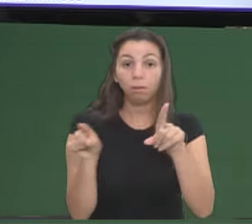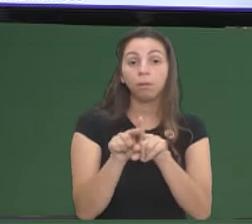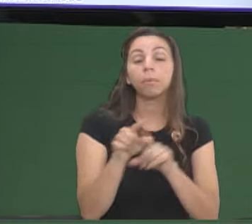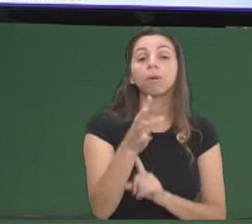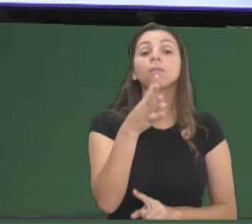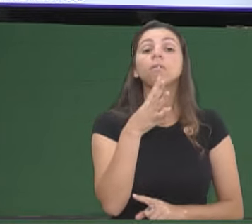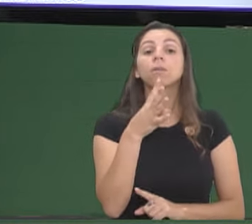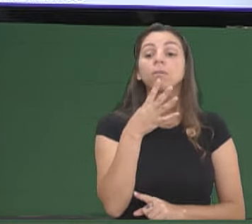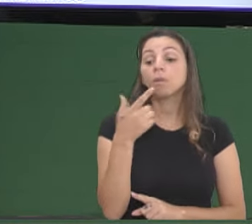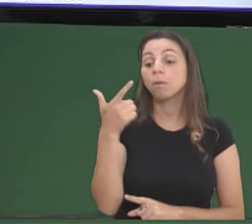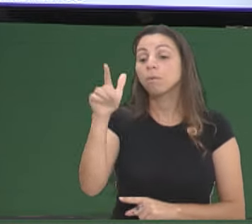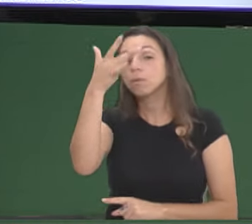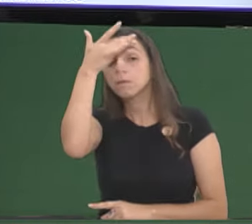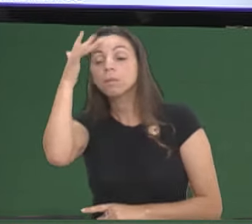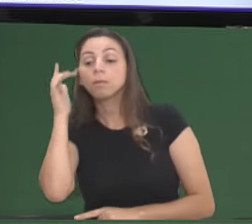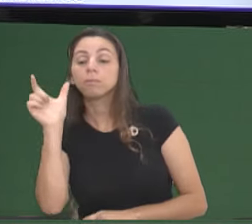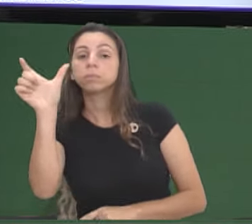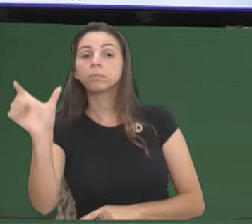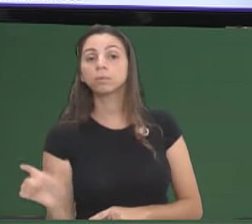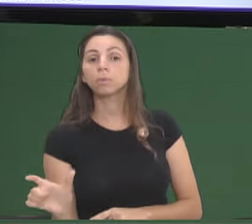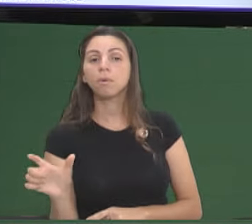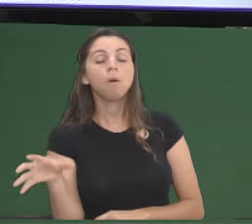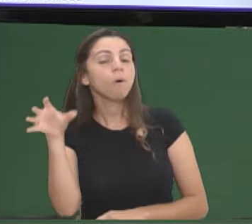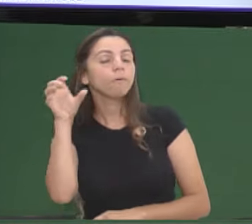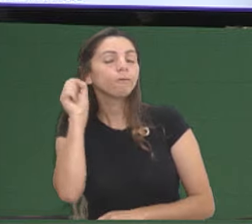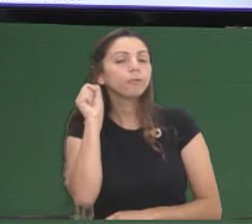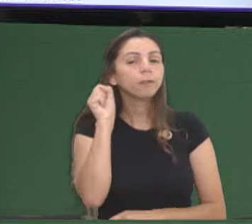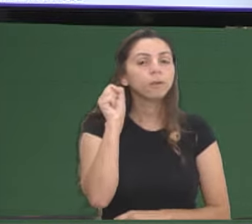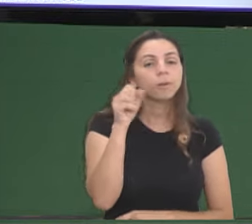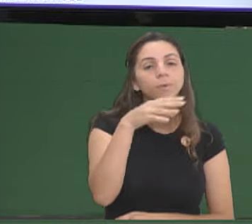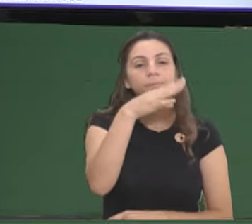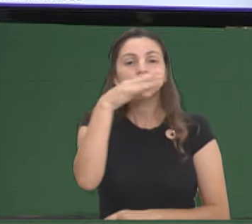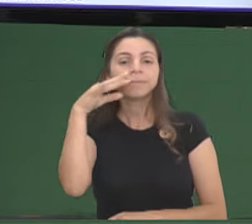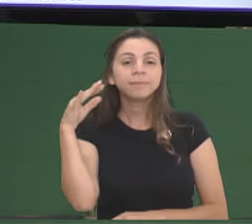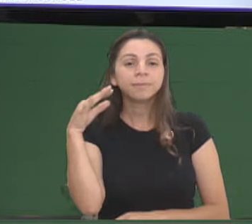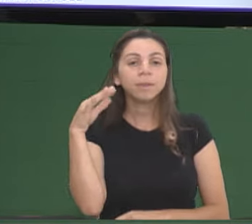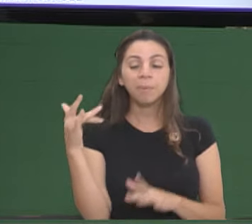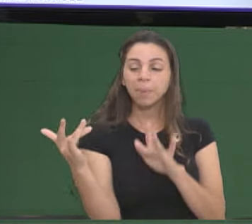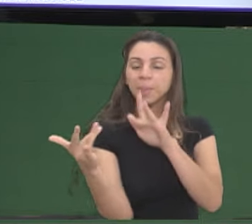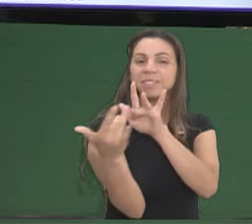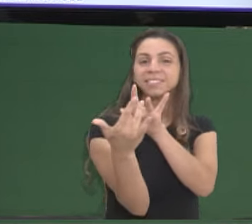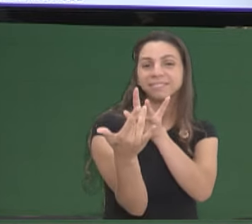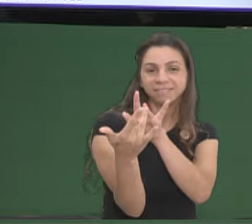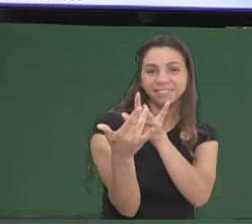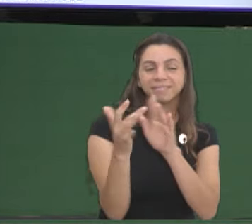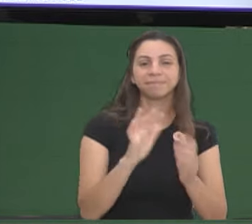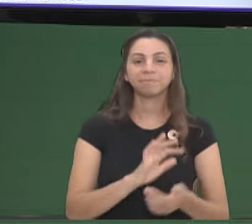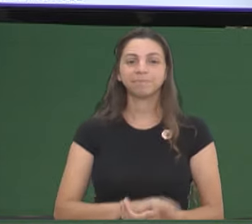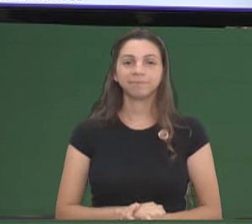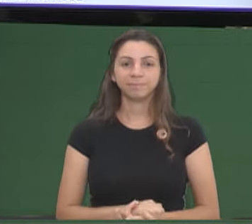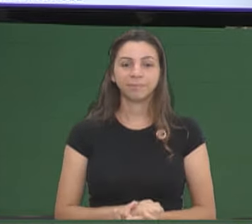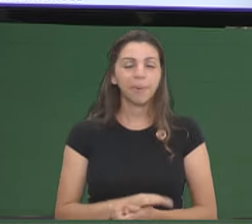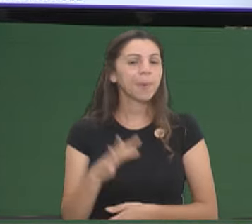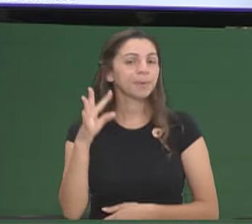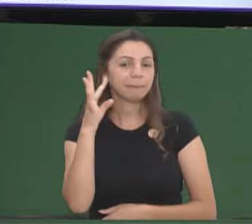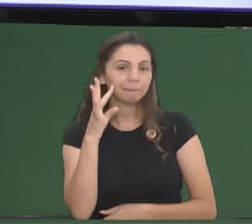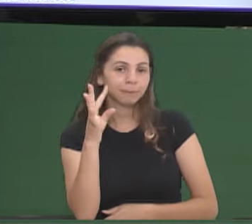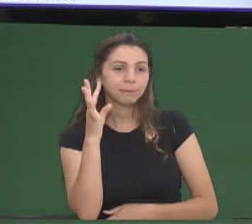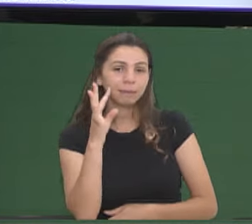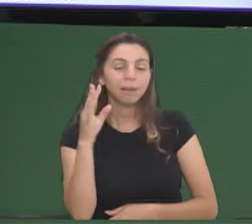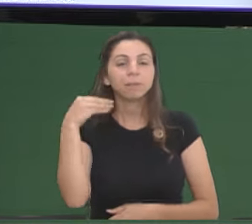do que a gente está vendo, está ouvindo, está sentindo o cheiro, né? Mas, assim, pelo toque, tá? Muito bacana